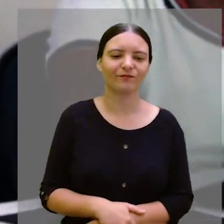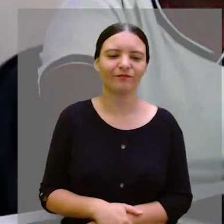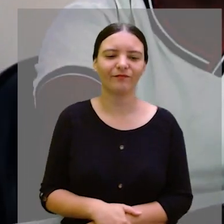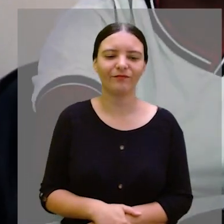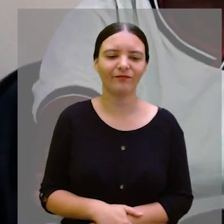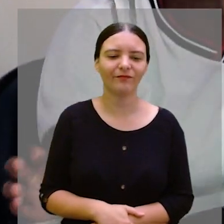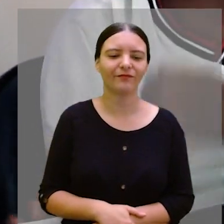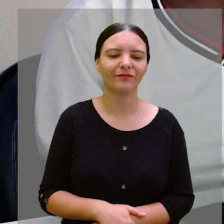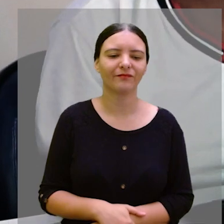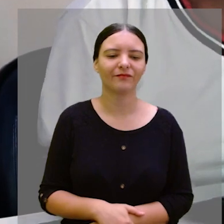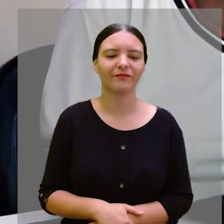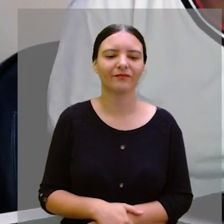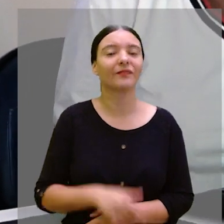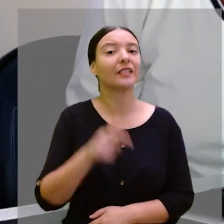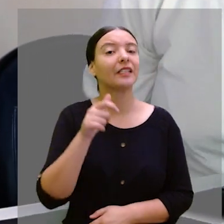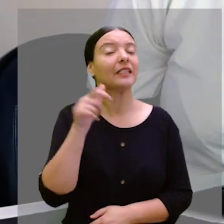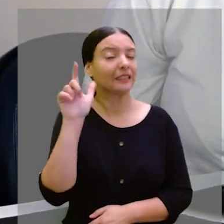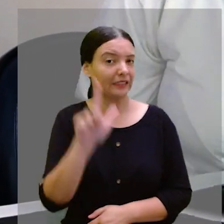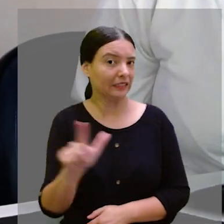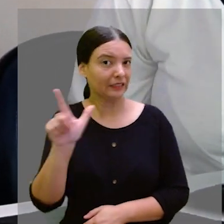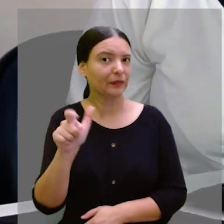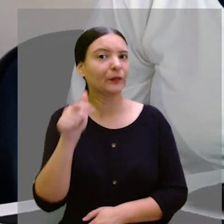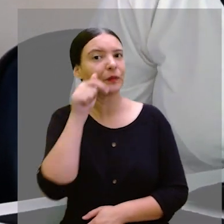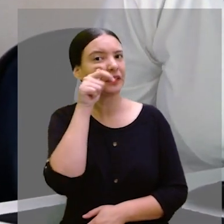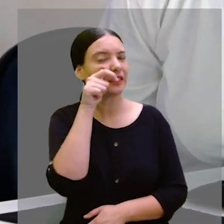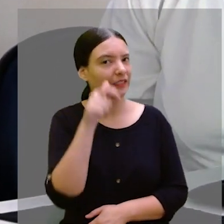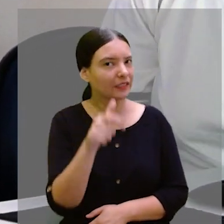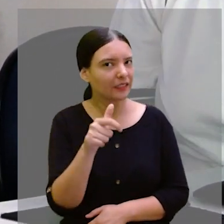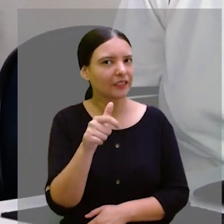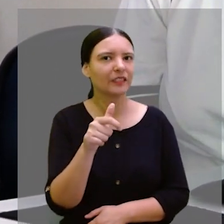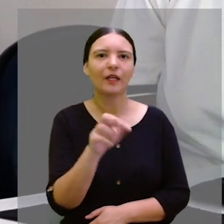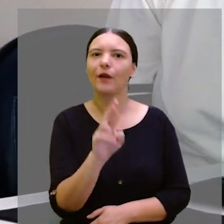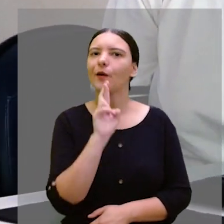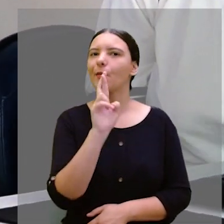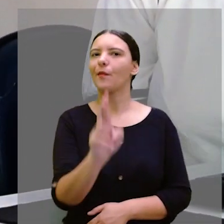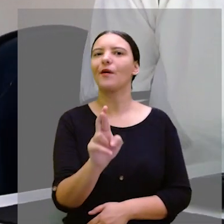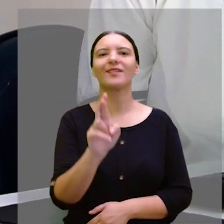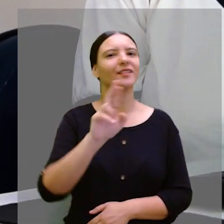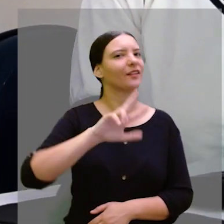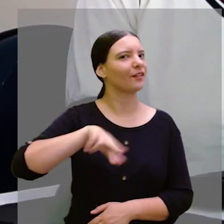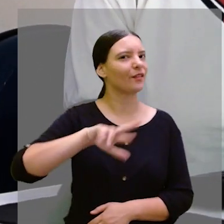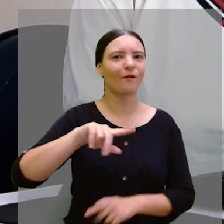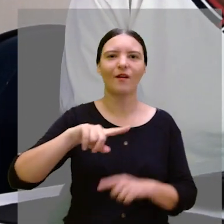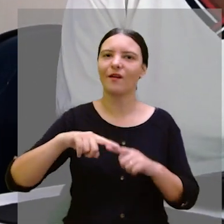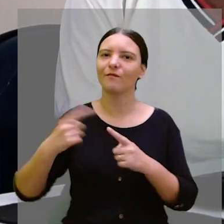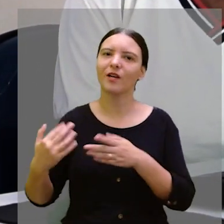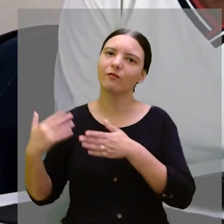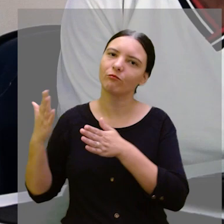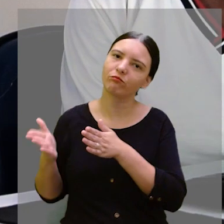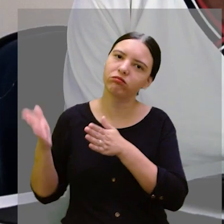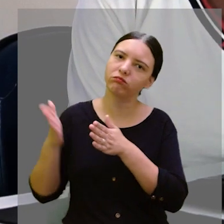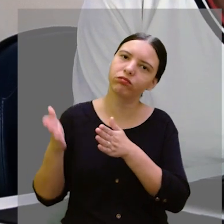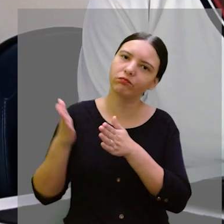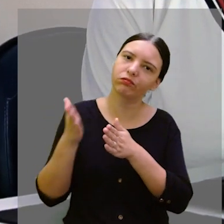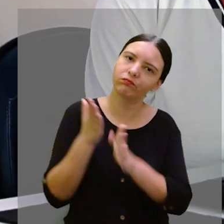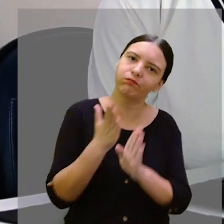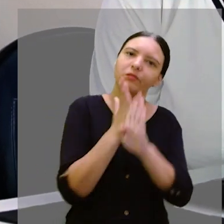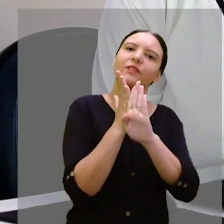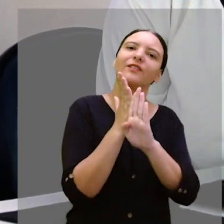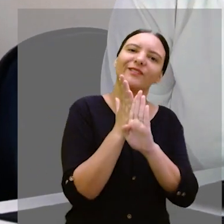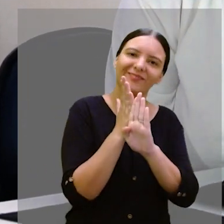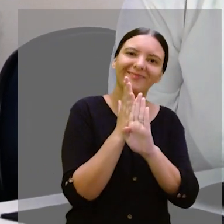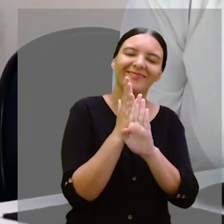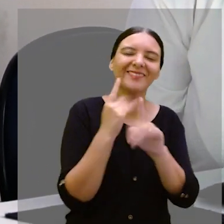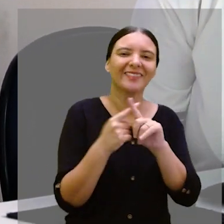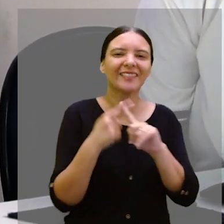O interessante da literatura não é a resposta, mas o processo da descoberta, o